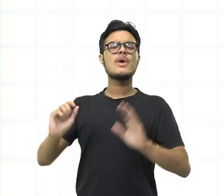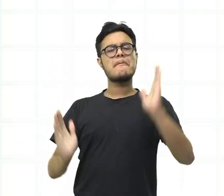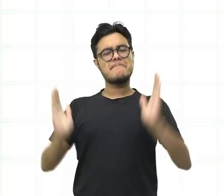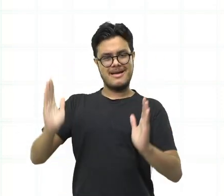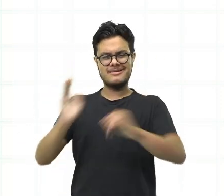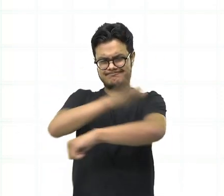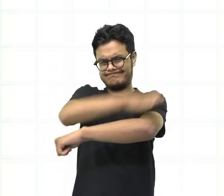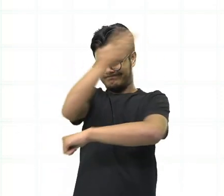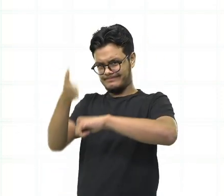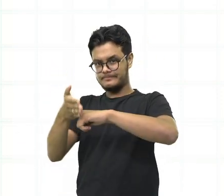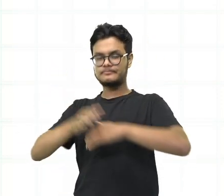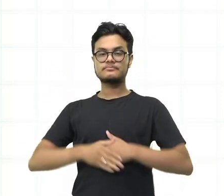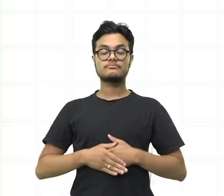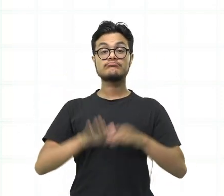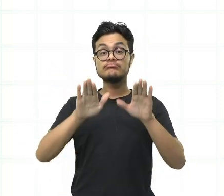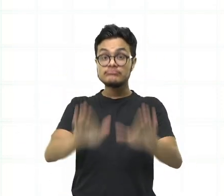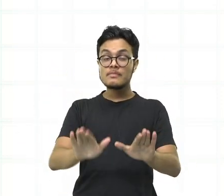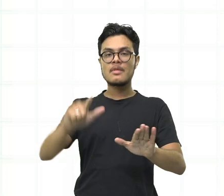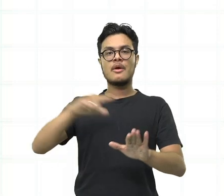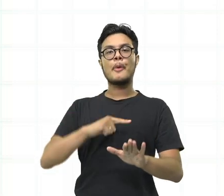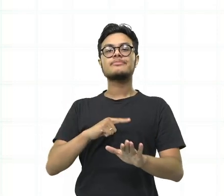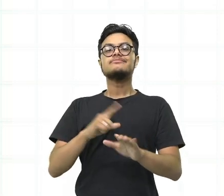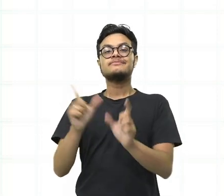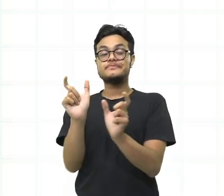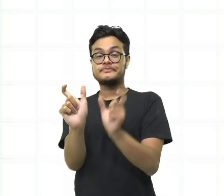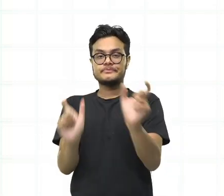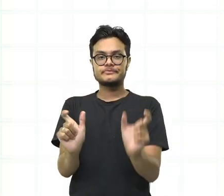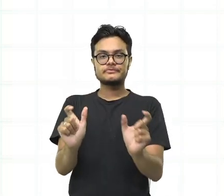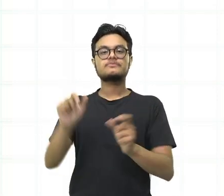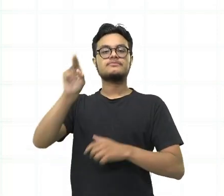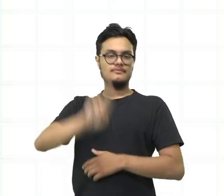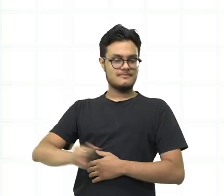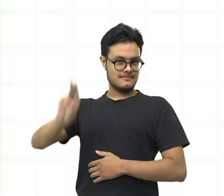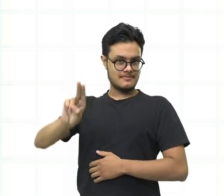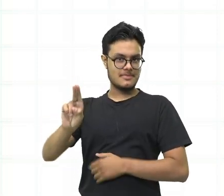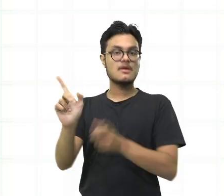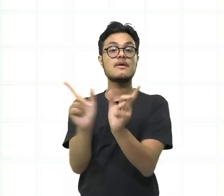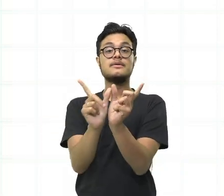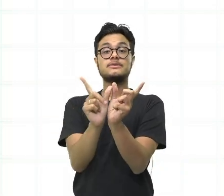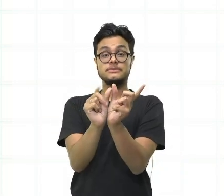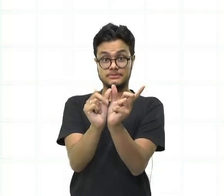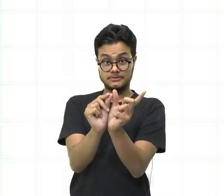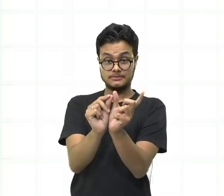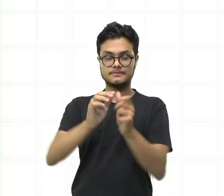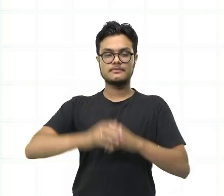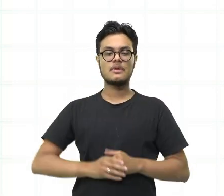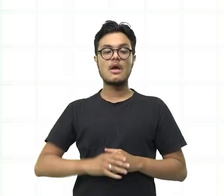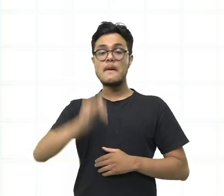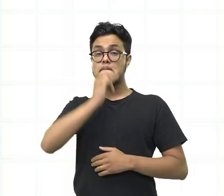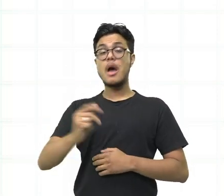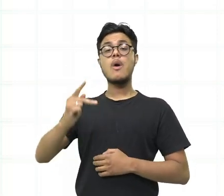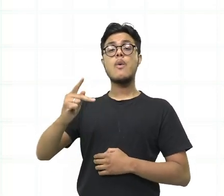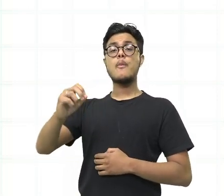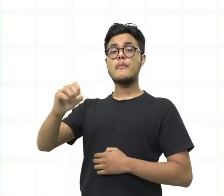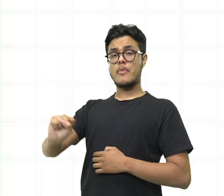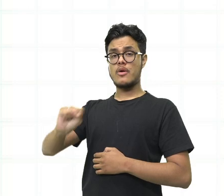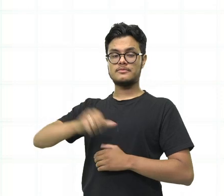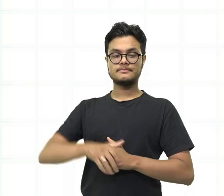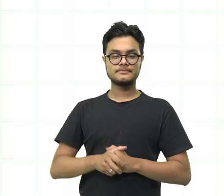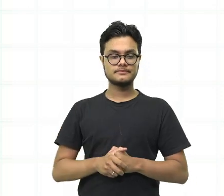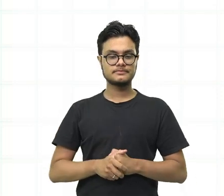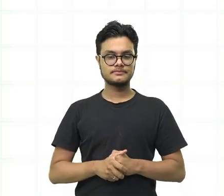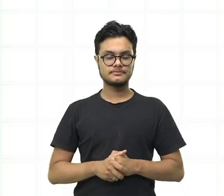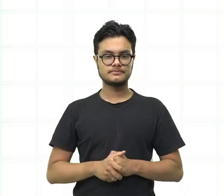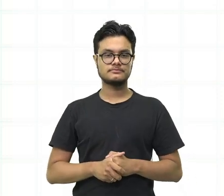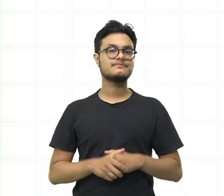Então, vejam que eu coloquei o meu prefixo. Percebam aqui, inclusive, que o pós-modernismo ele veio com hífen,